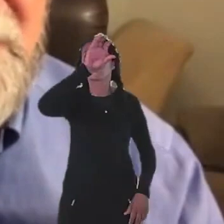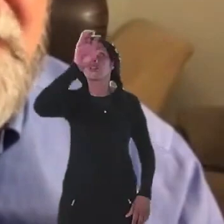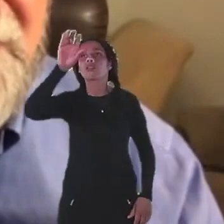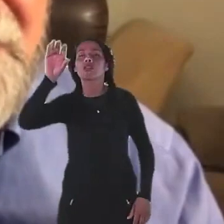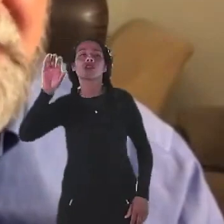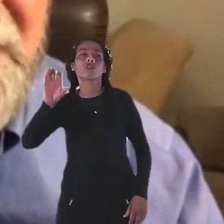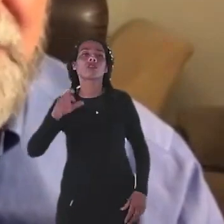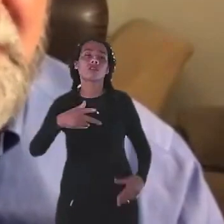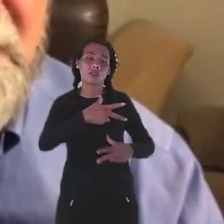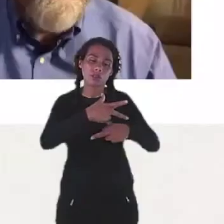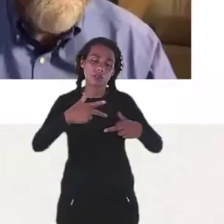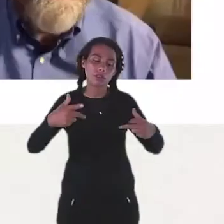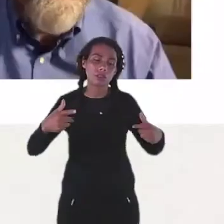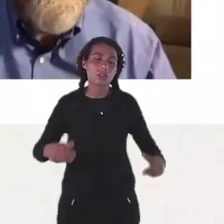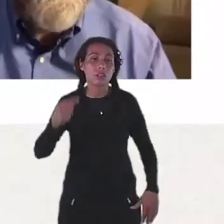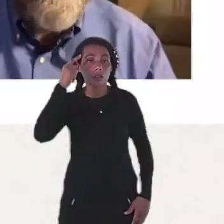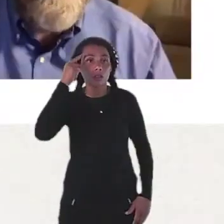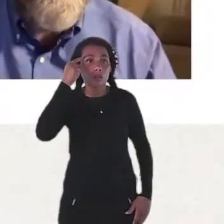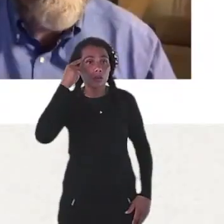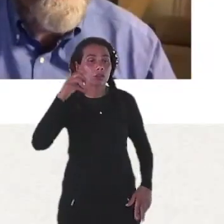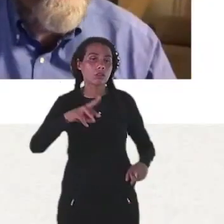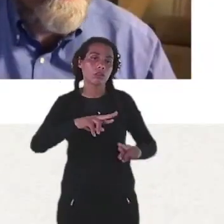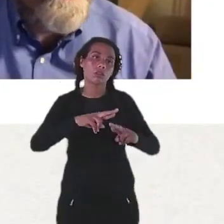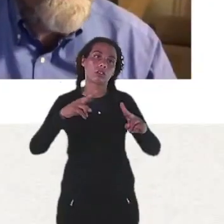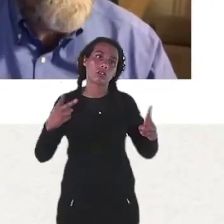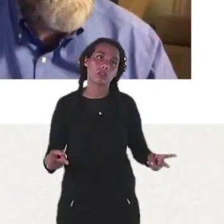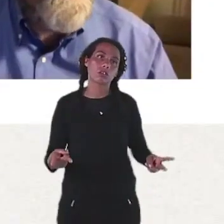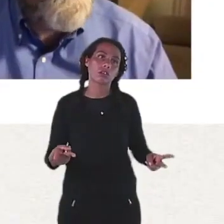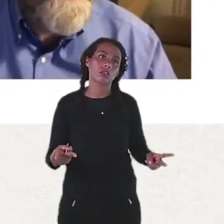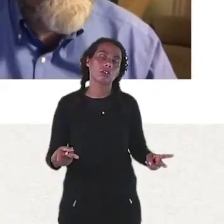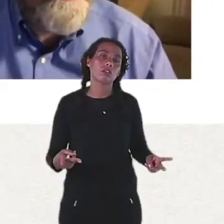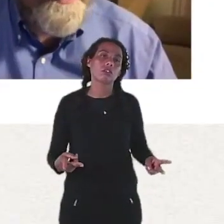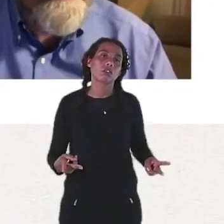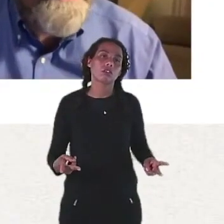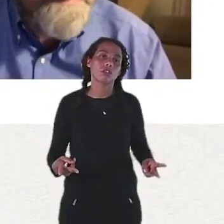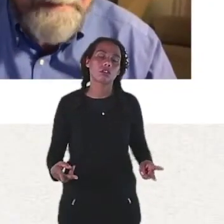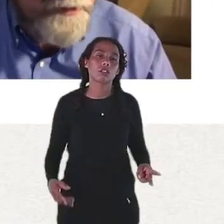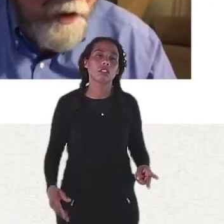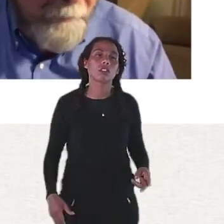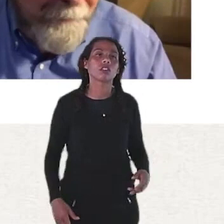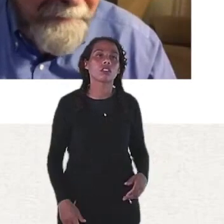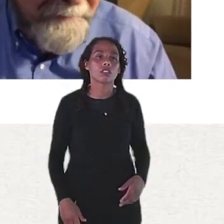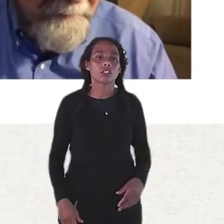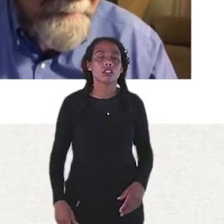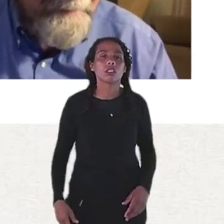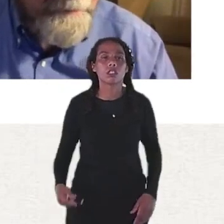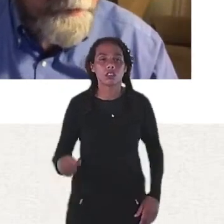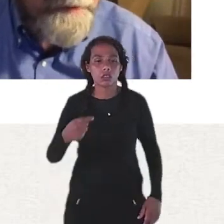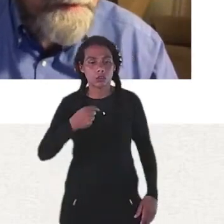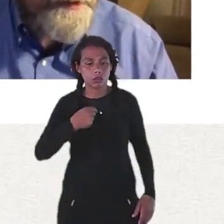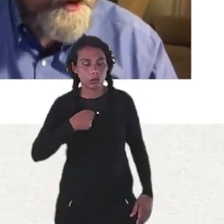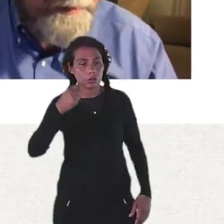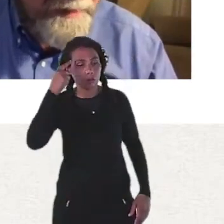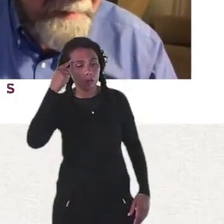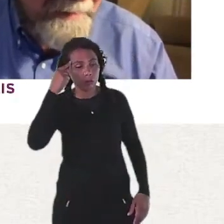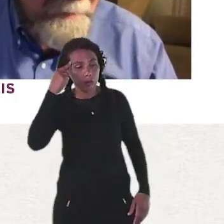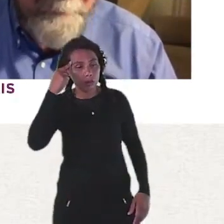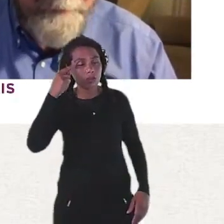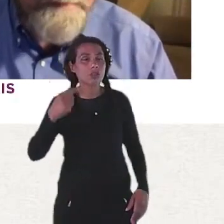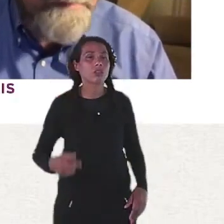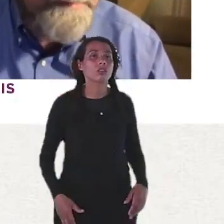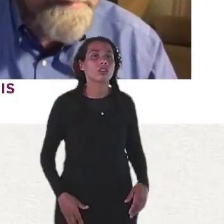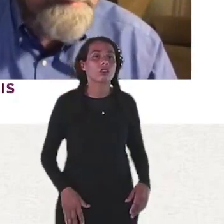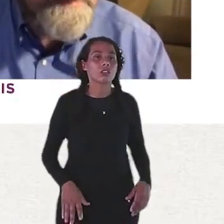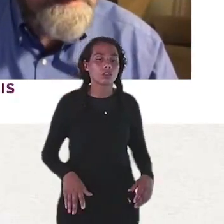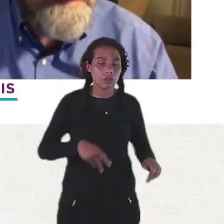nós podemos estar vivendo a era em que o Reino Unido se separa da Europa e se dissolve, porque a Escócia quer a